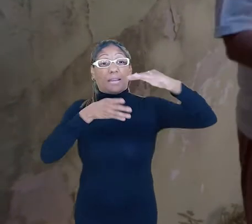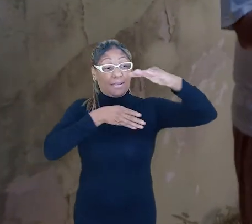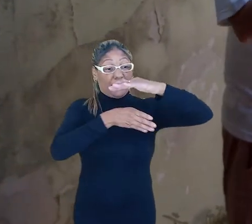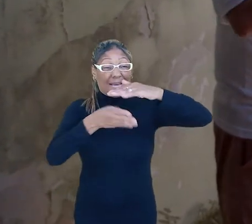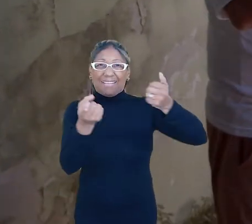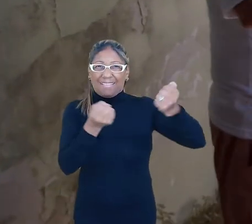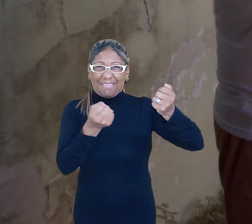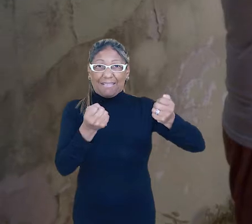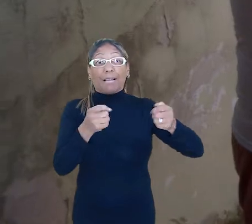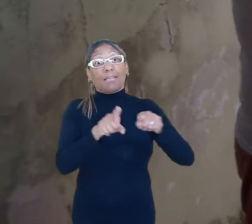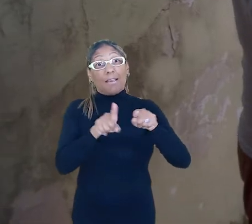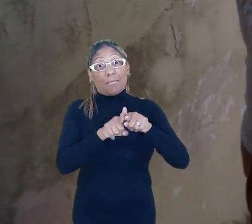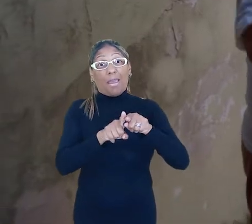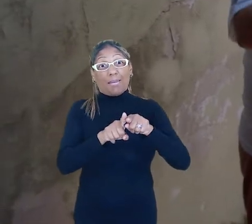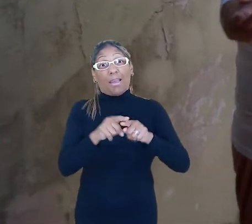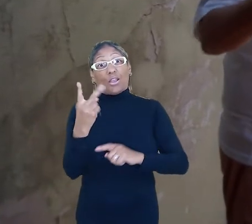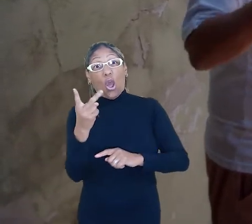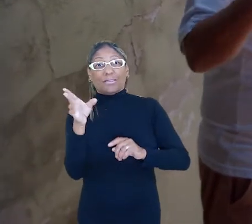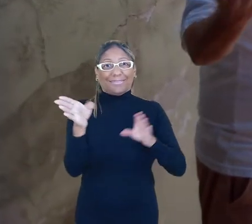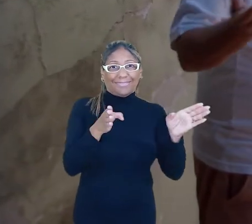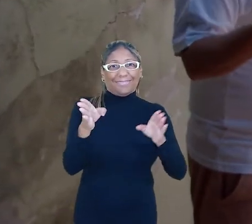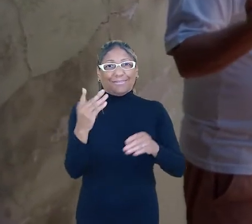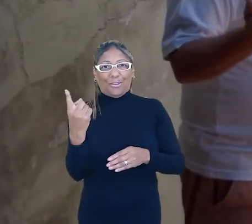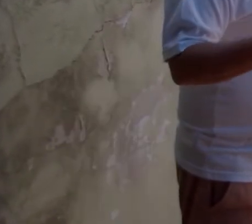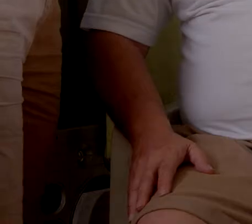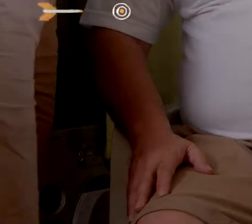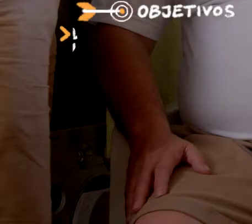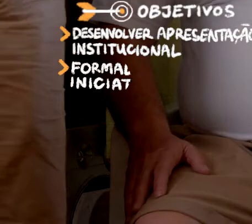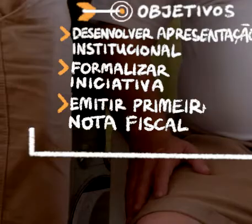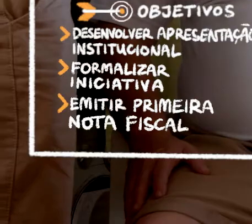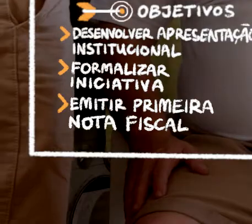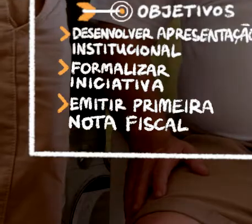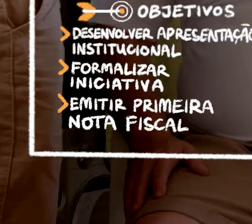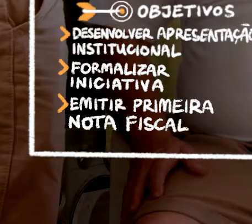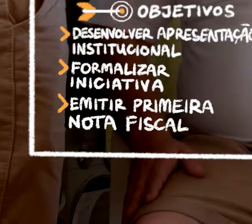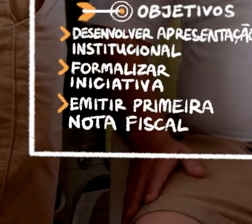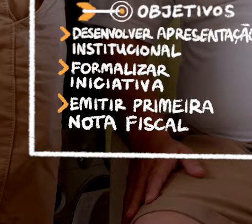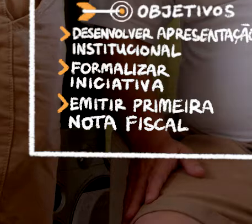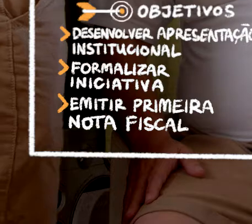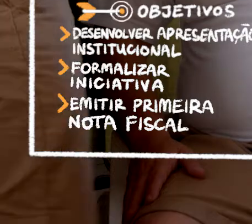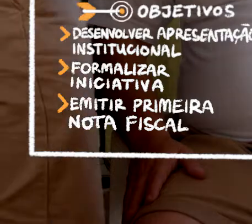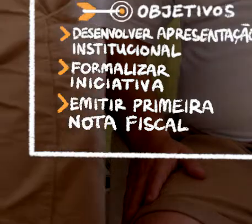garagem. Então a pessoa vai apenas movimentar a sua cadeira para poder assistir a cena. Grupo Ararapuca é um grupo